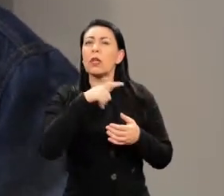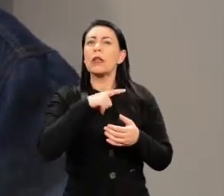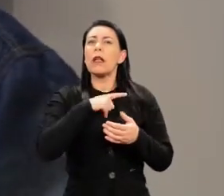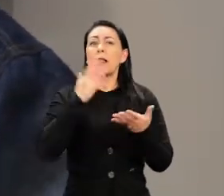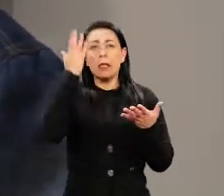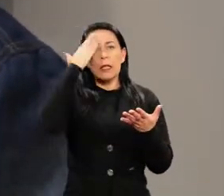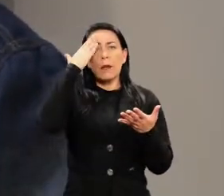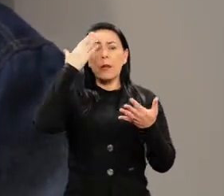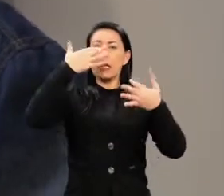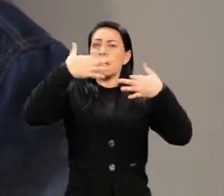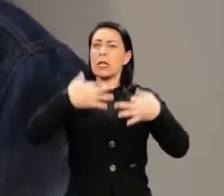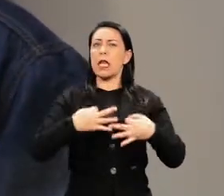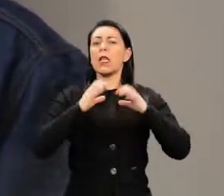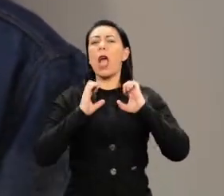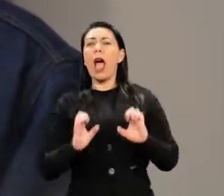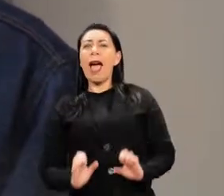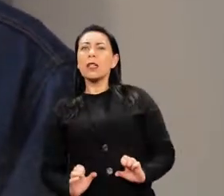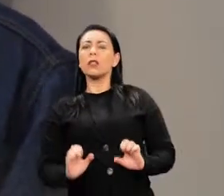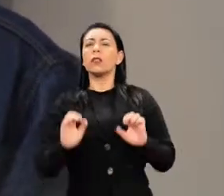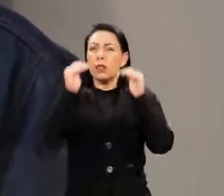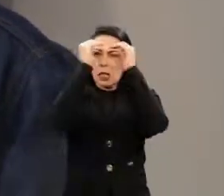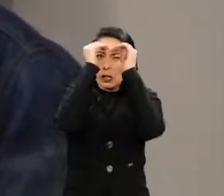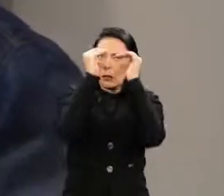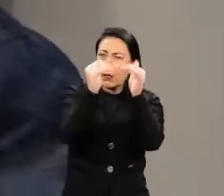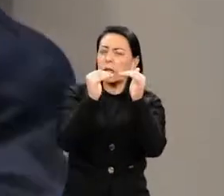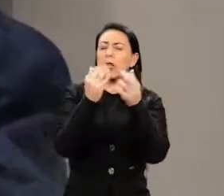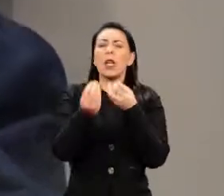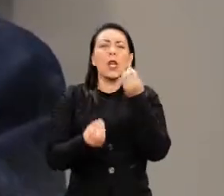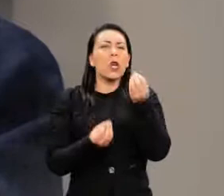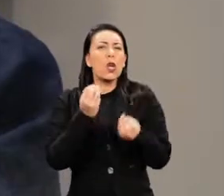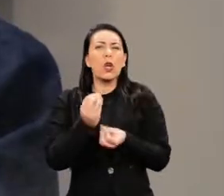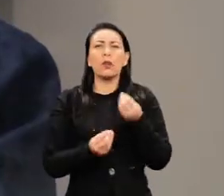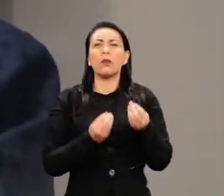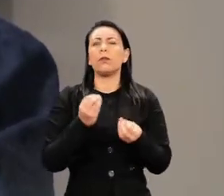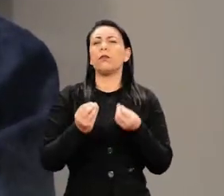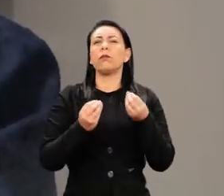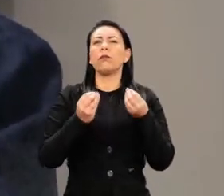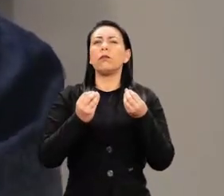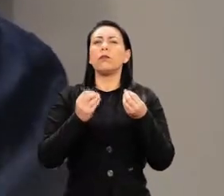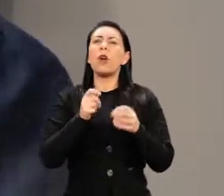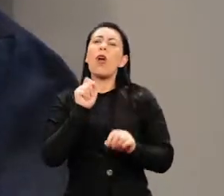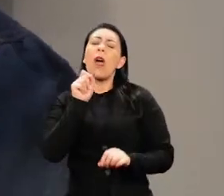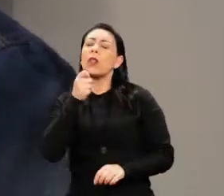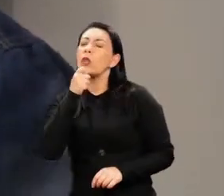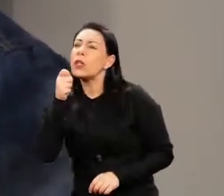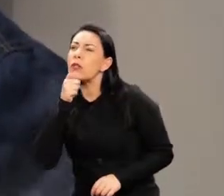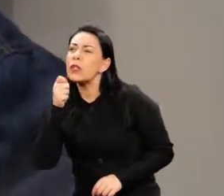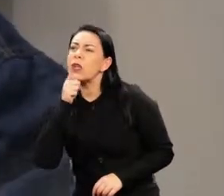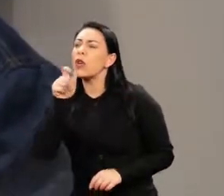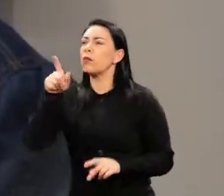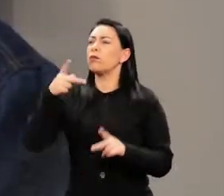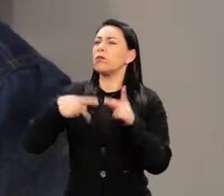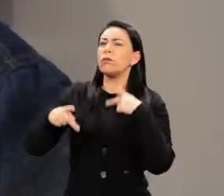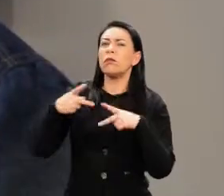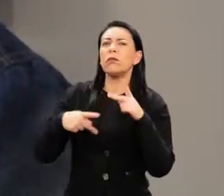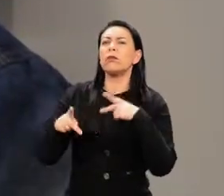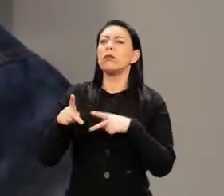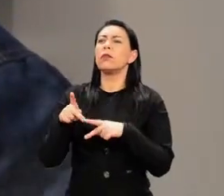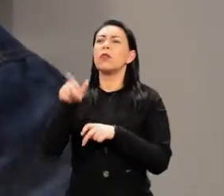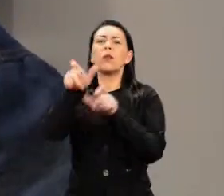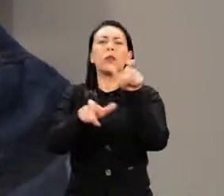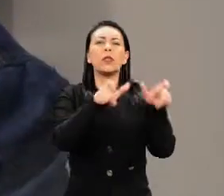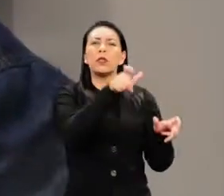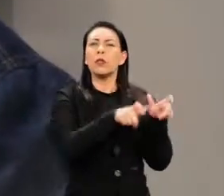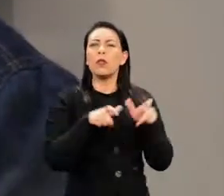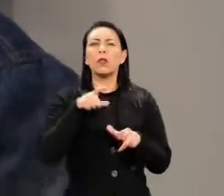distanciar e saber respeitar a quem entrevistou o seu personagem a